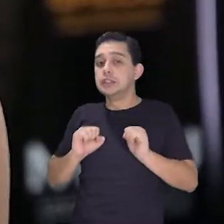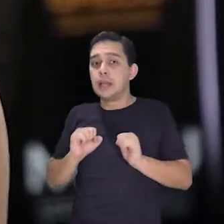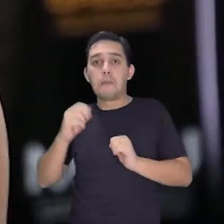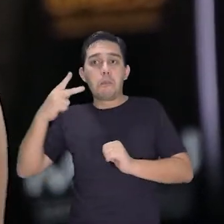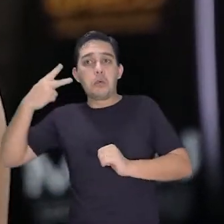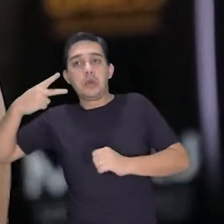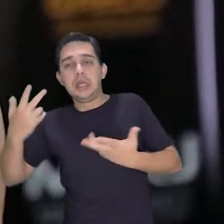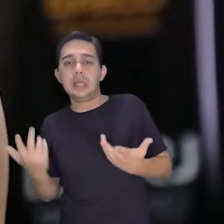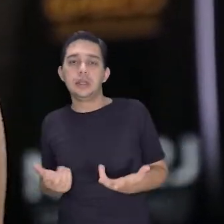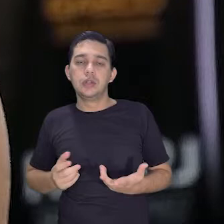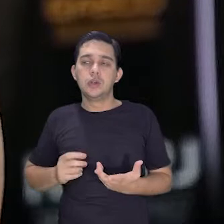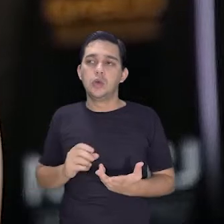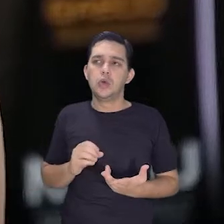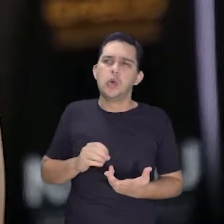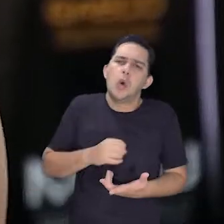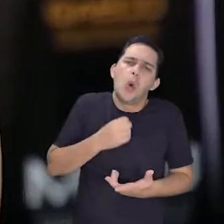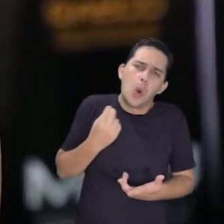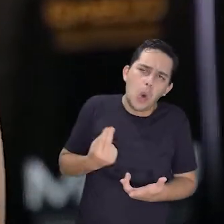indivíduos que